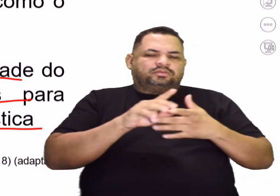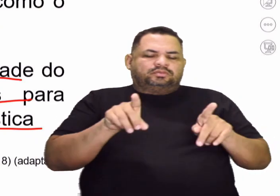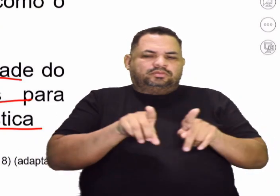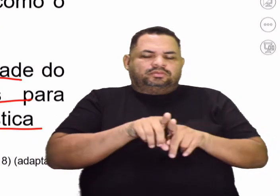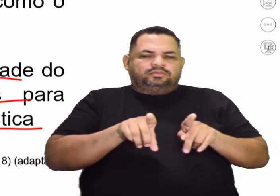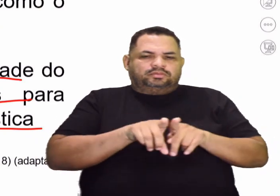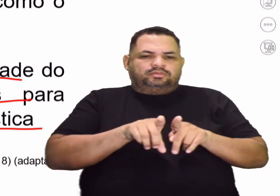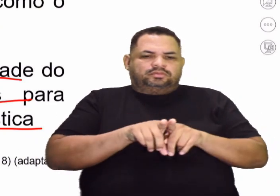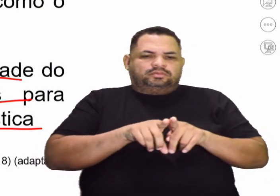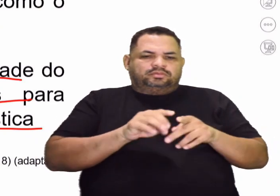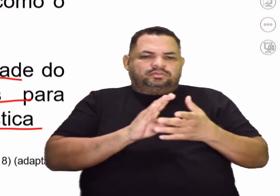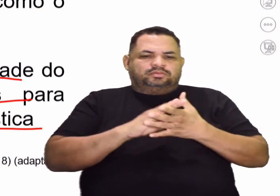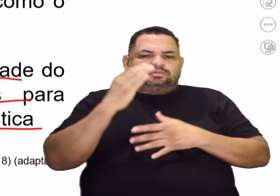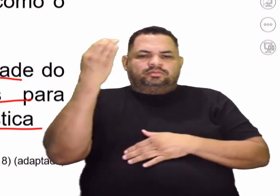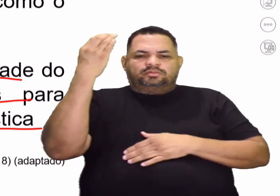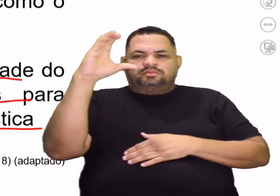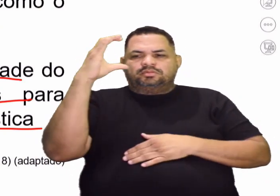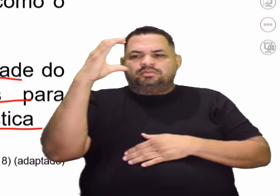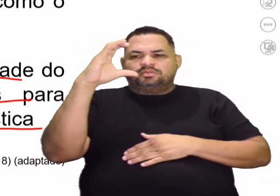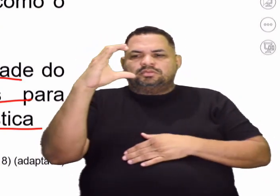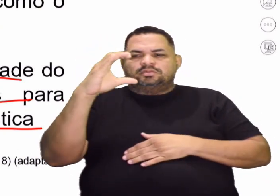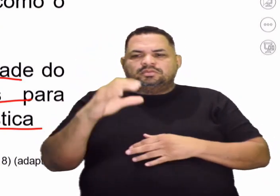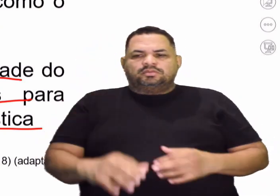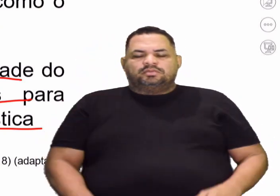também científica.